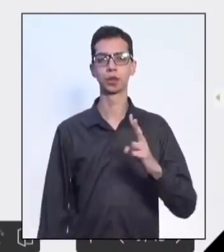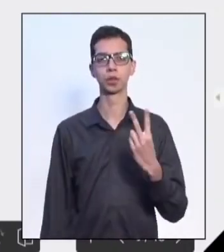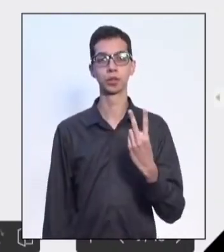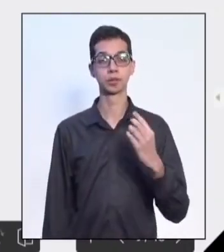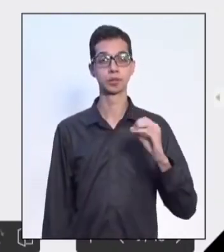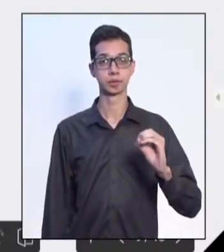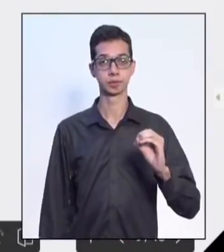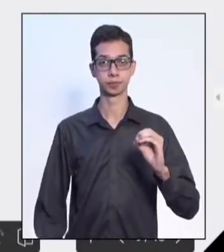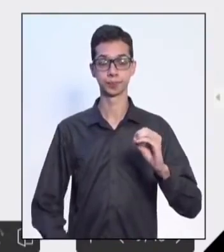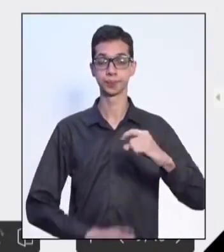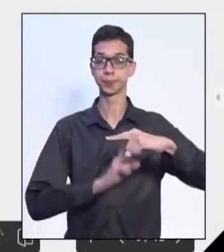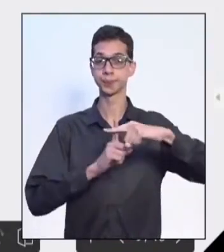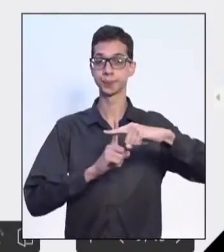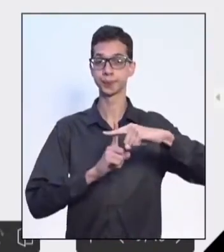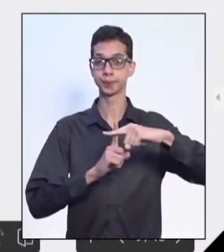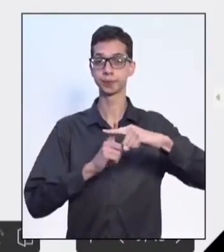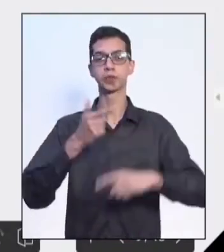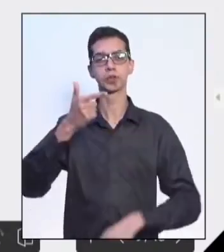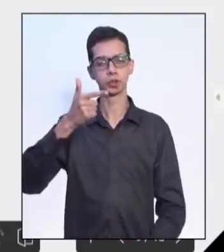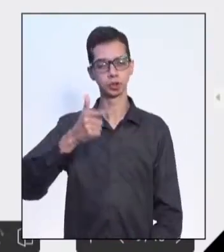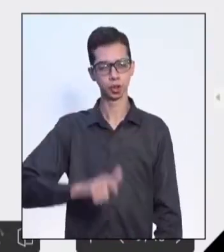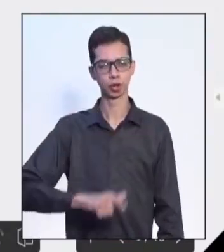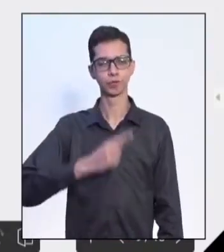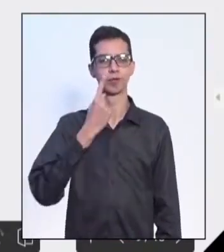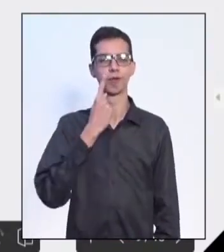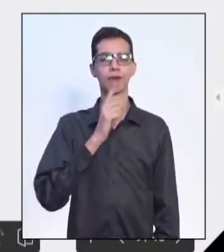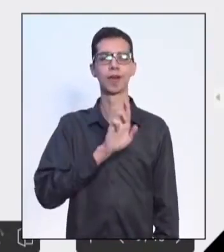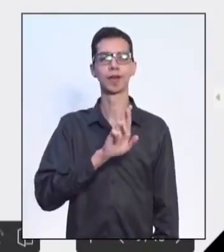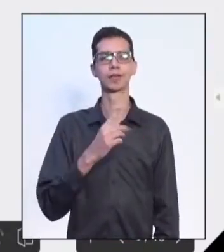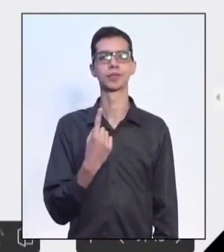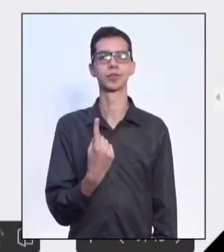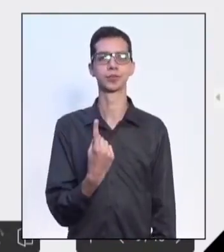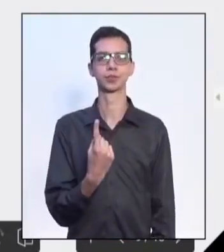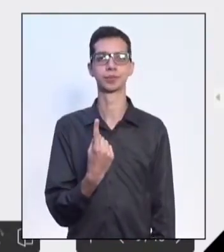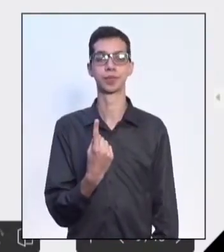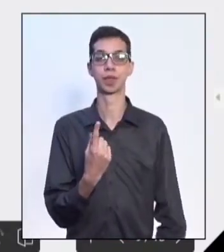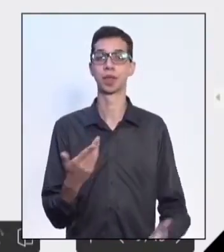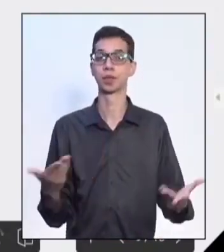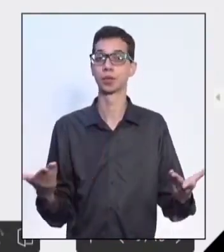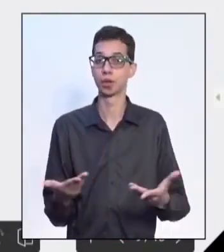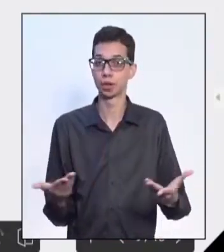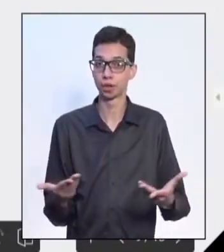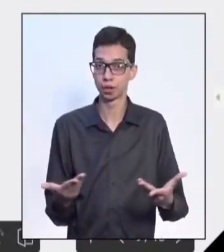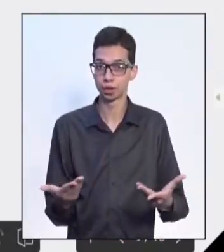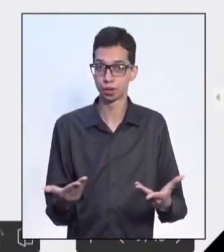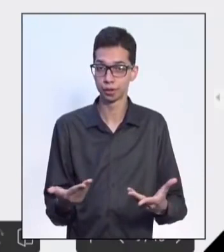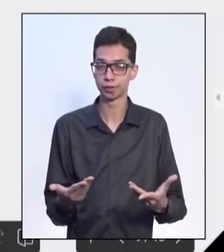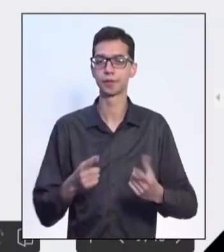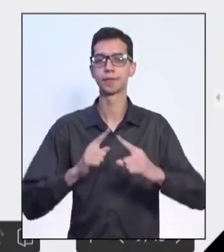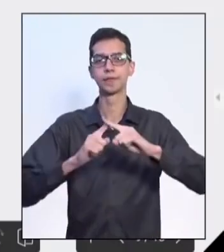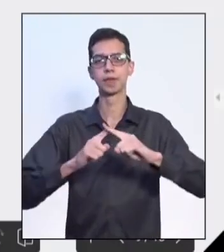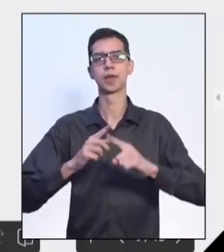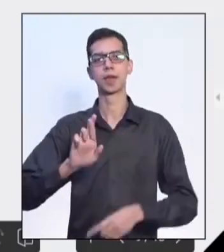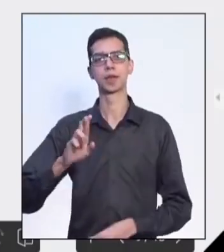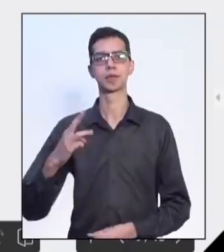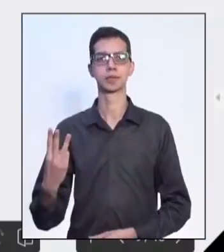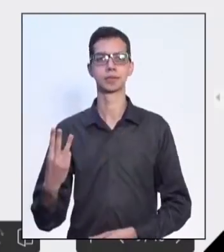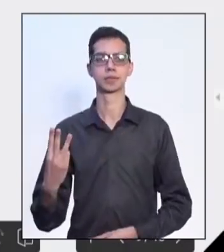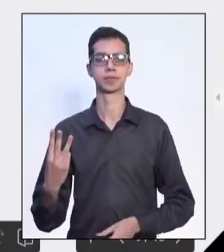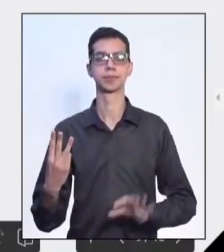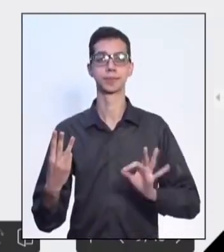0, mais, de novo, o R1, agora, vezes o R3.